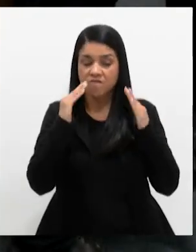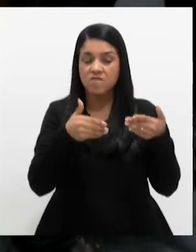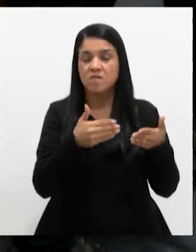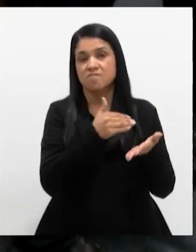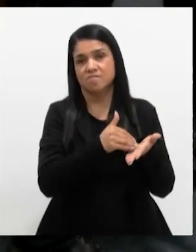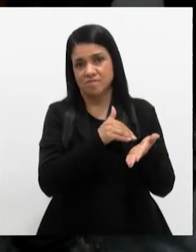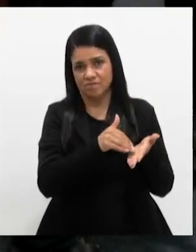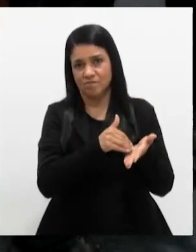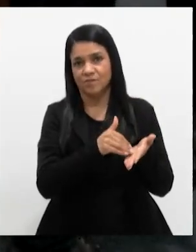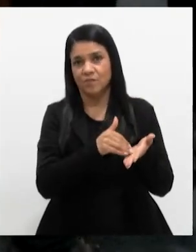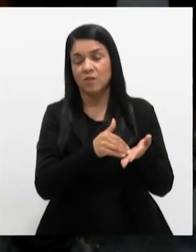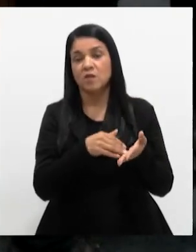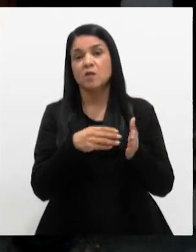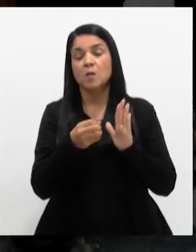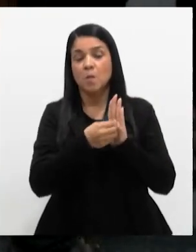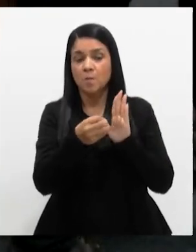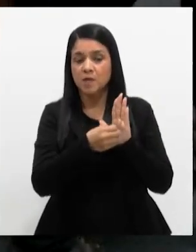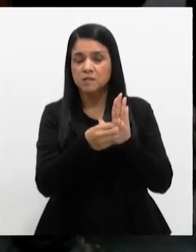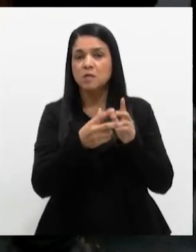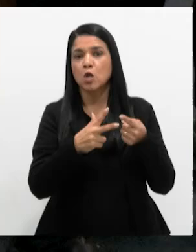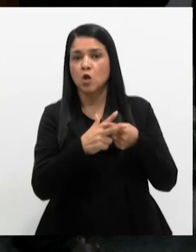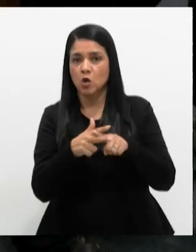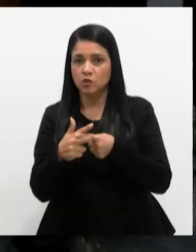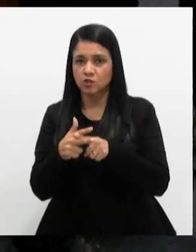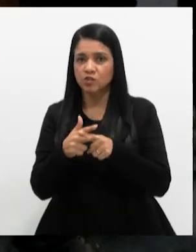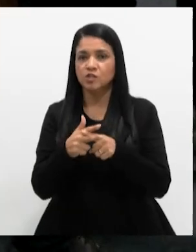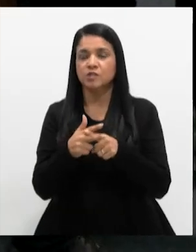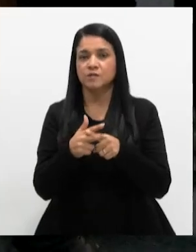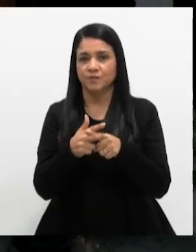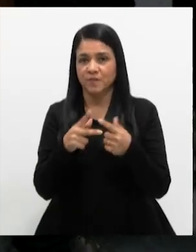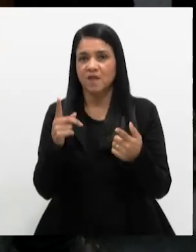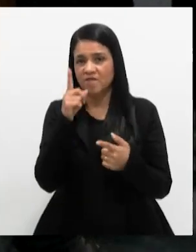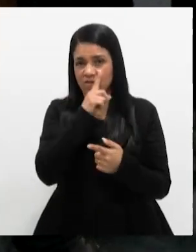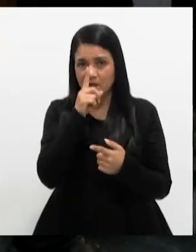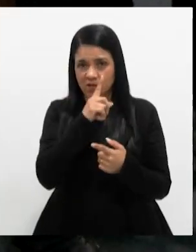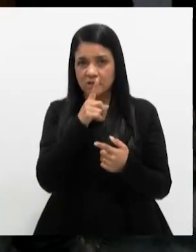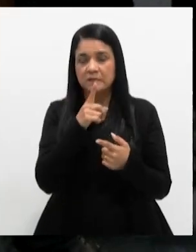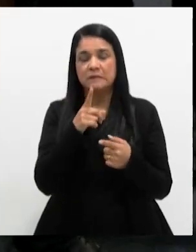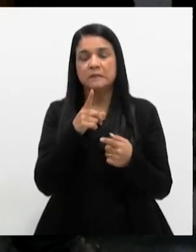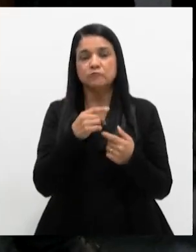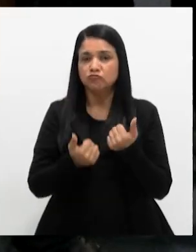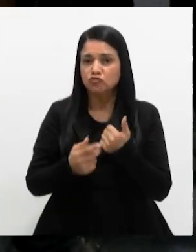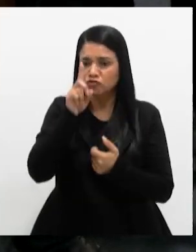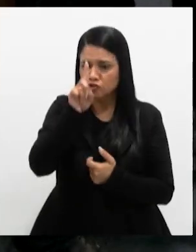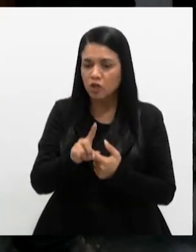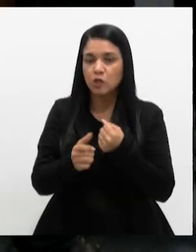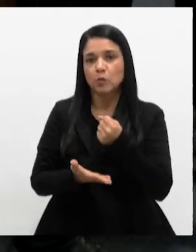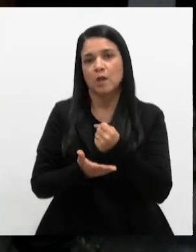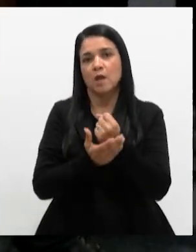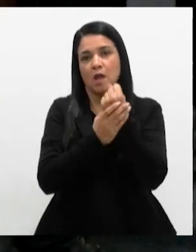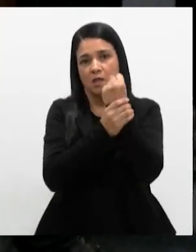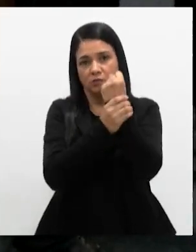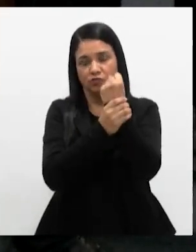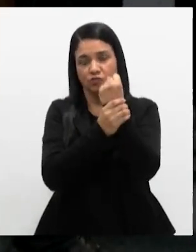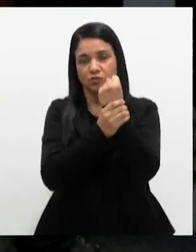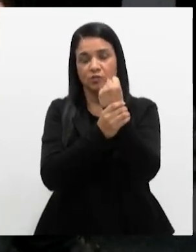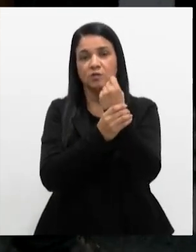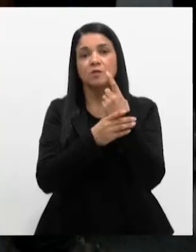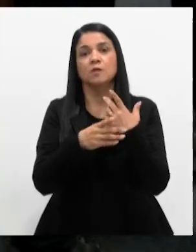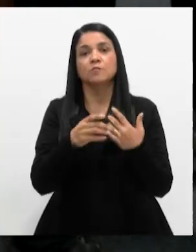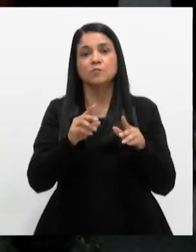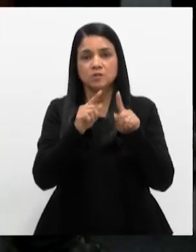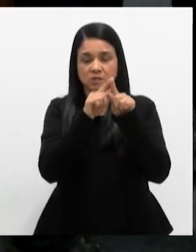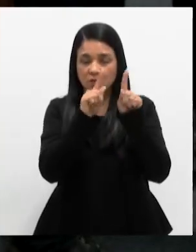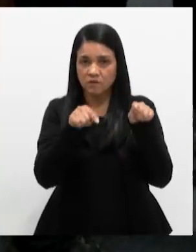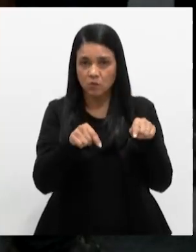nosso parecer também busca corrigir essas distorções e garantir direitos mínimos para os servidores da FIPERJ, para os servidores da Emater e para o conjunto